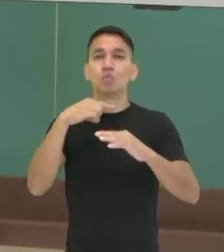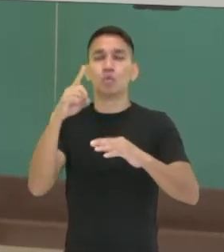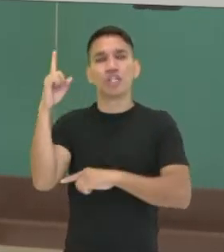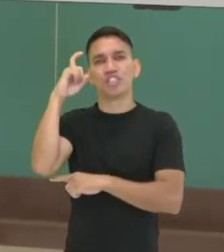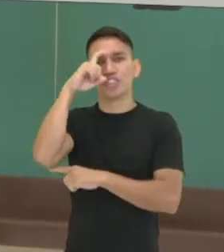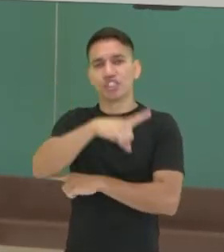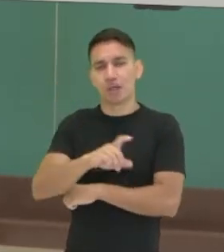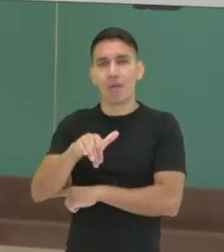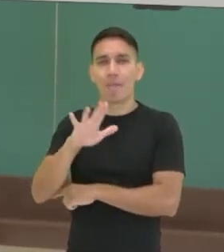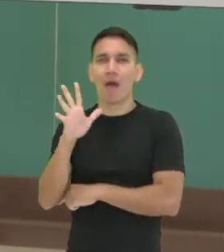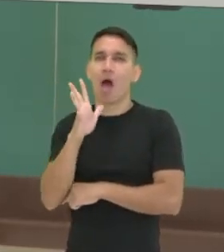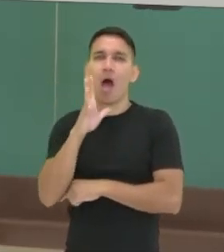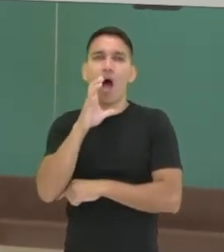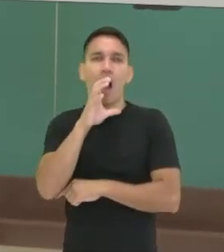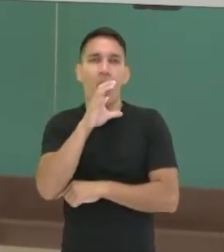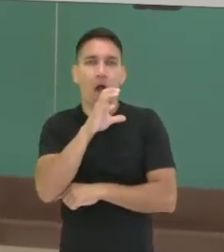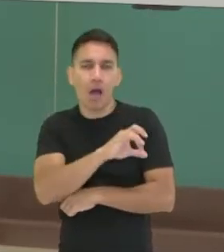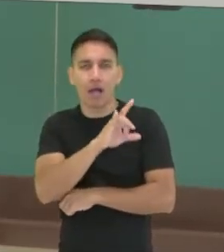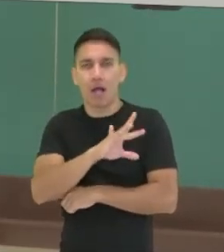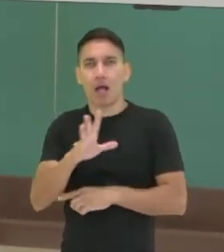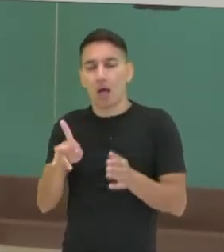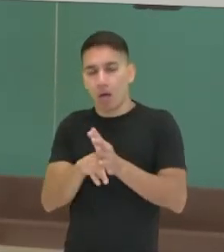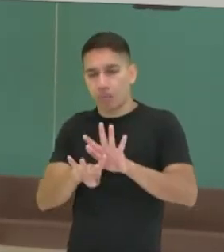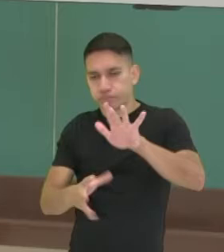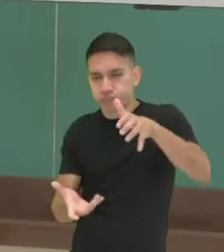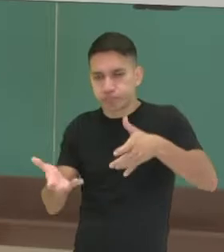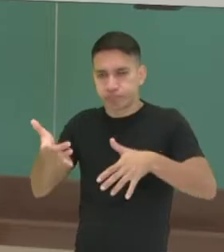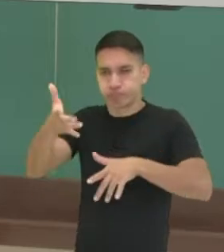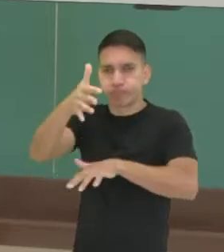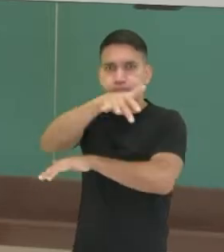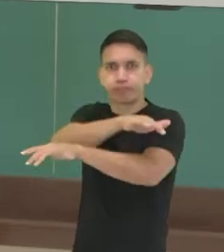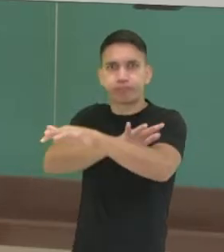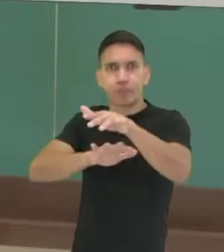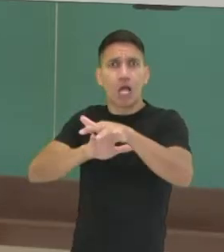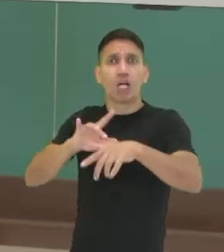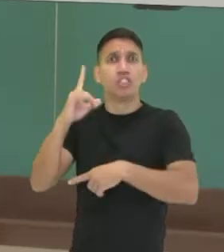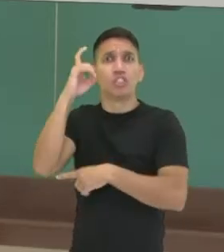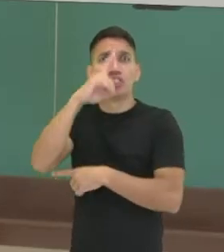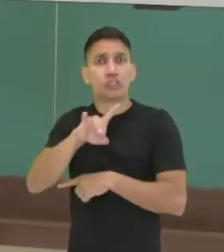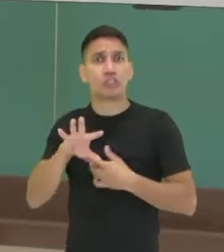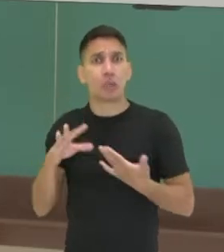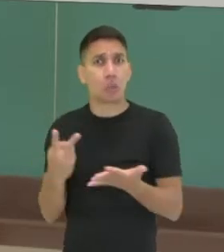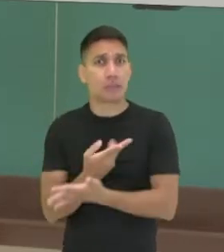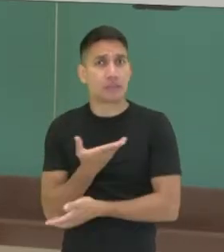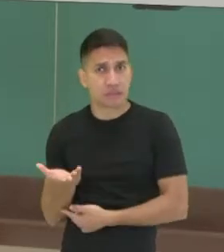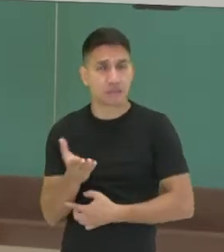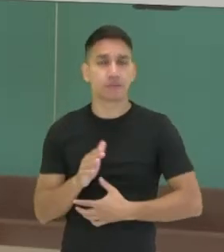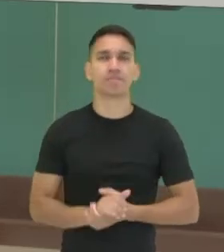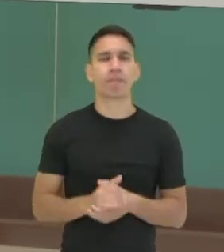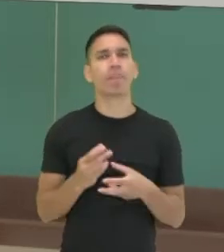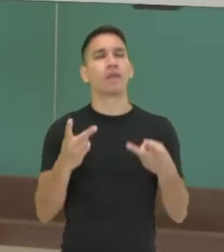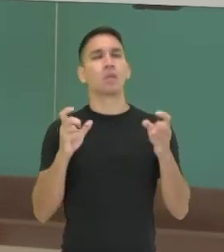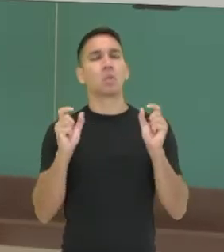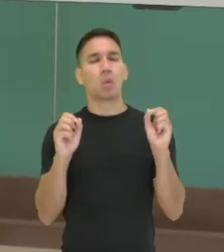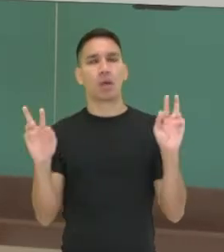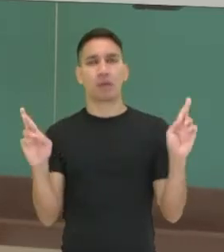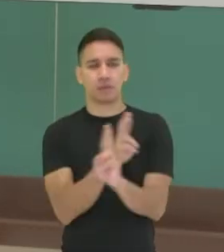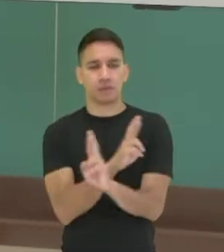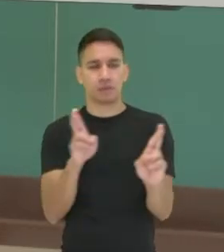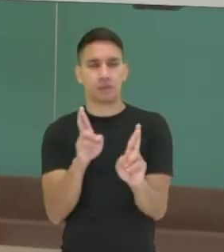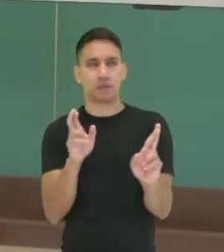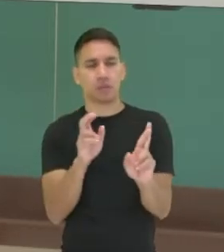e a continuidade da circulação desse ciclo de águas ali, tá? Então, veja a importância, né? Como às vezes uma relação de um